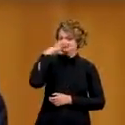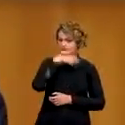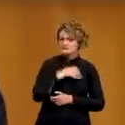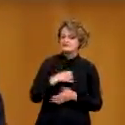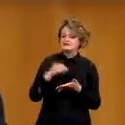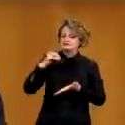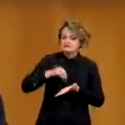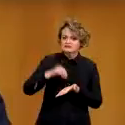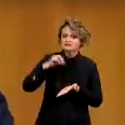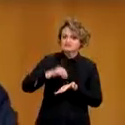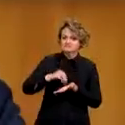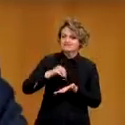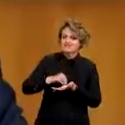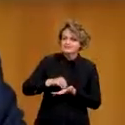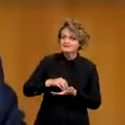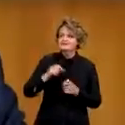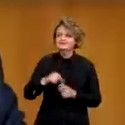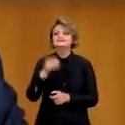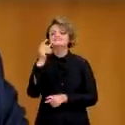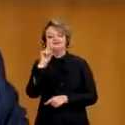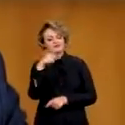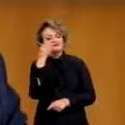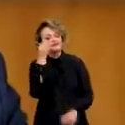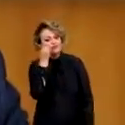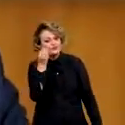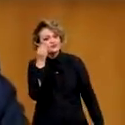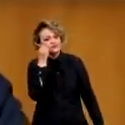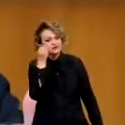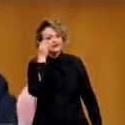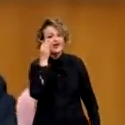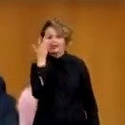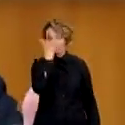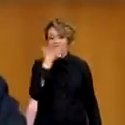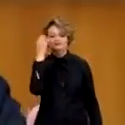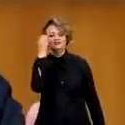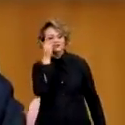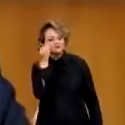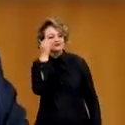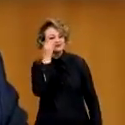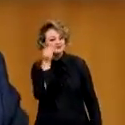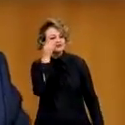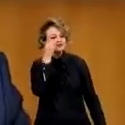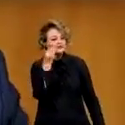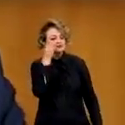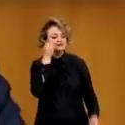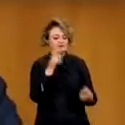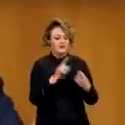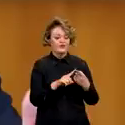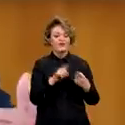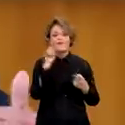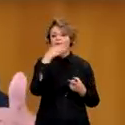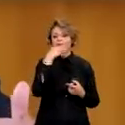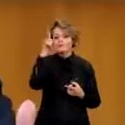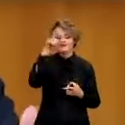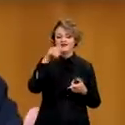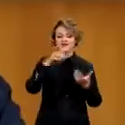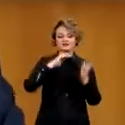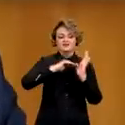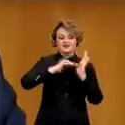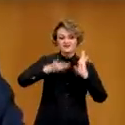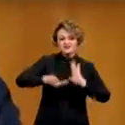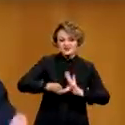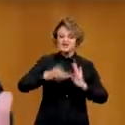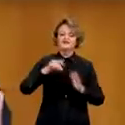muita habilidade, sabe, do nosso ministro da Fazenda, o companheiro Haddad, do nosso líder Jacques Wagner no Senado, do nosso líder na Câmara,